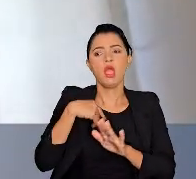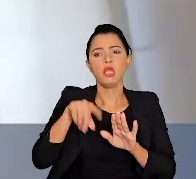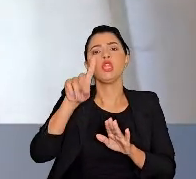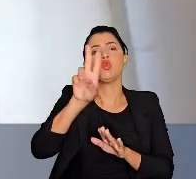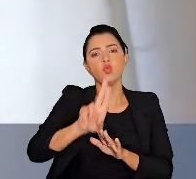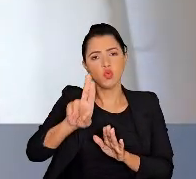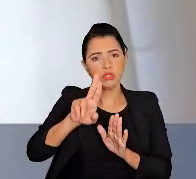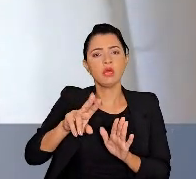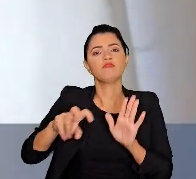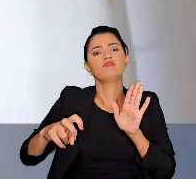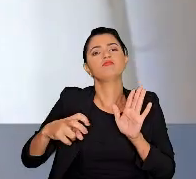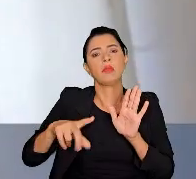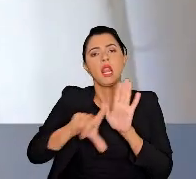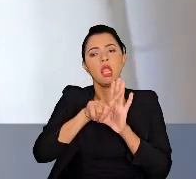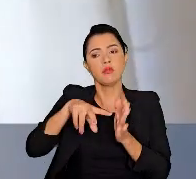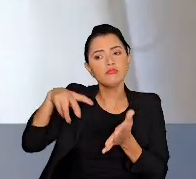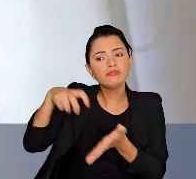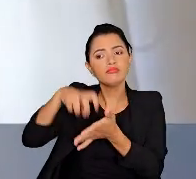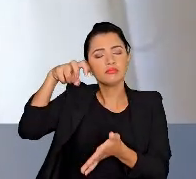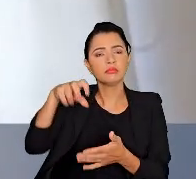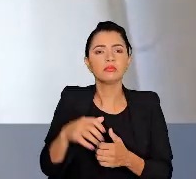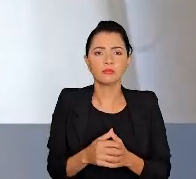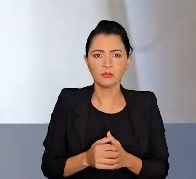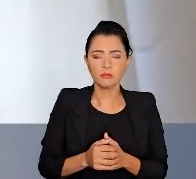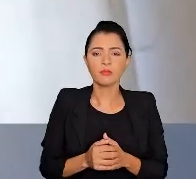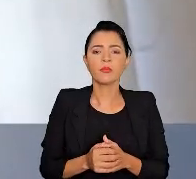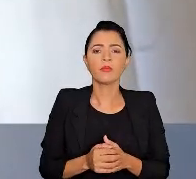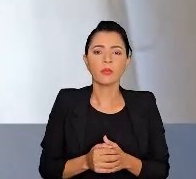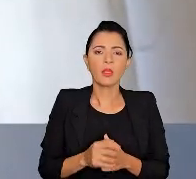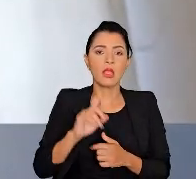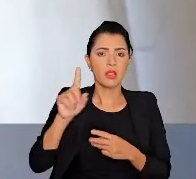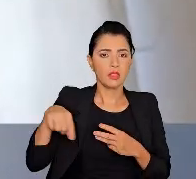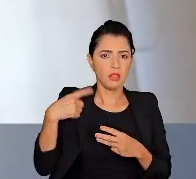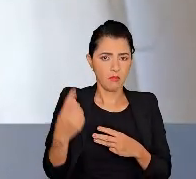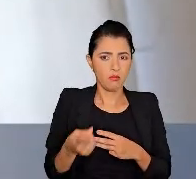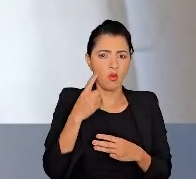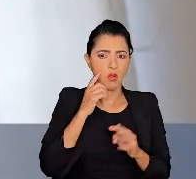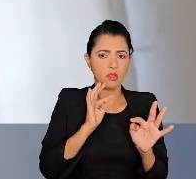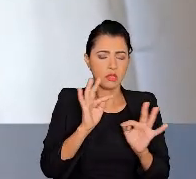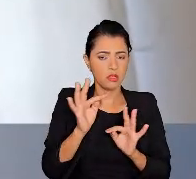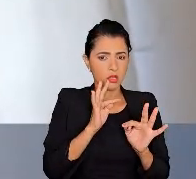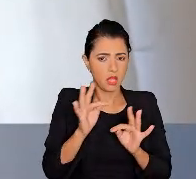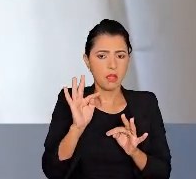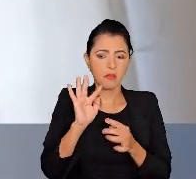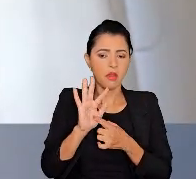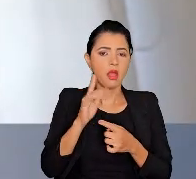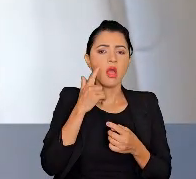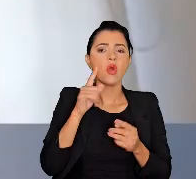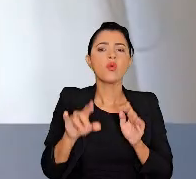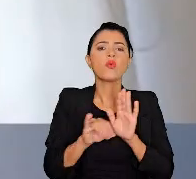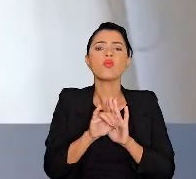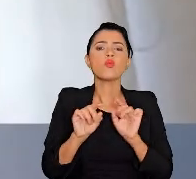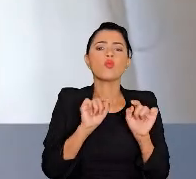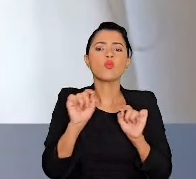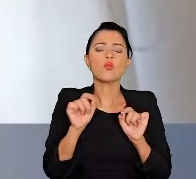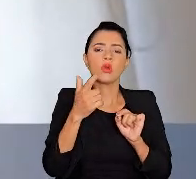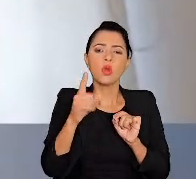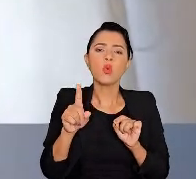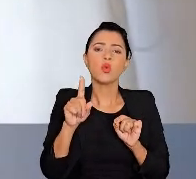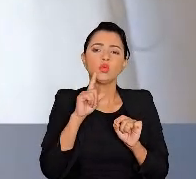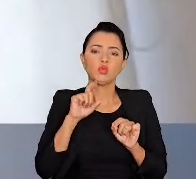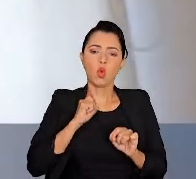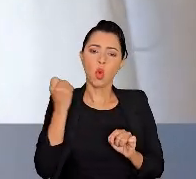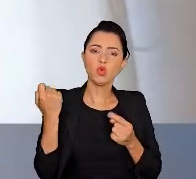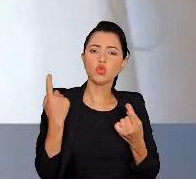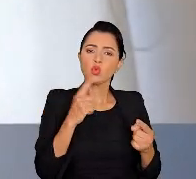adequadamente. Passo a tratar, na sequência, para exemplificar a identificação entre antissemitismo e